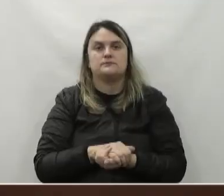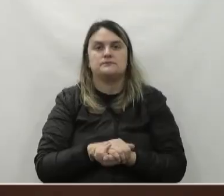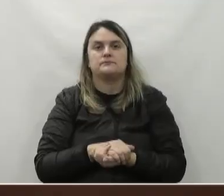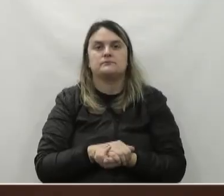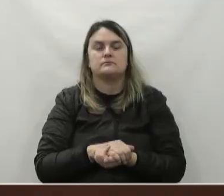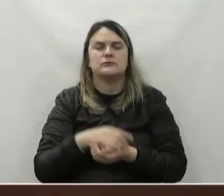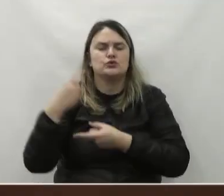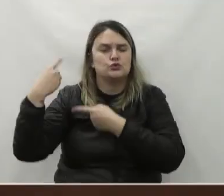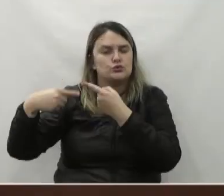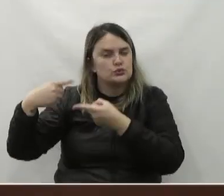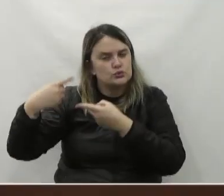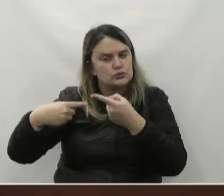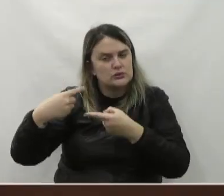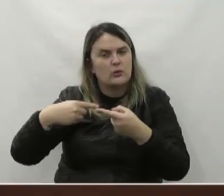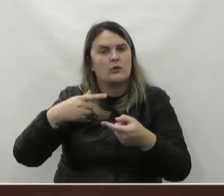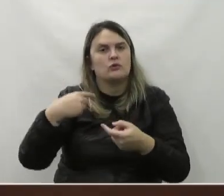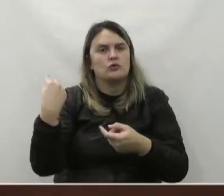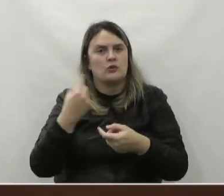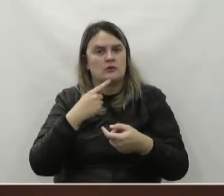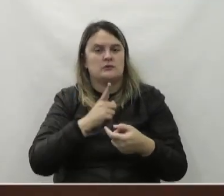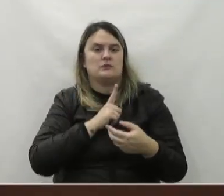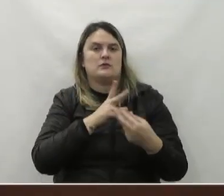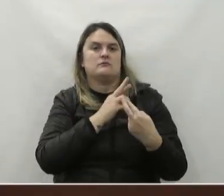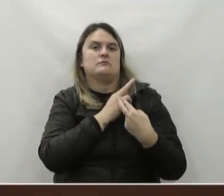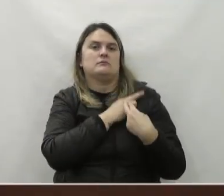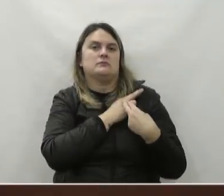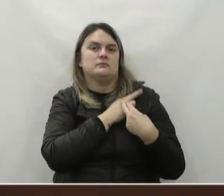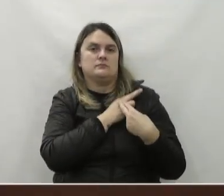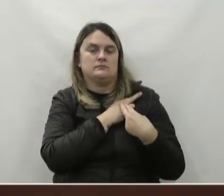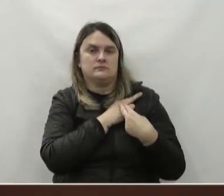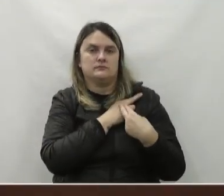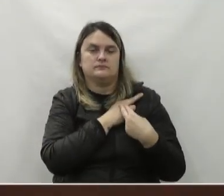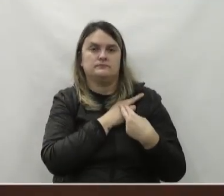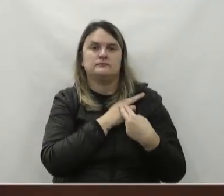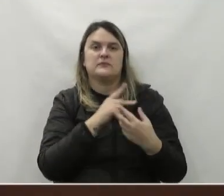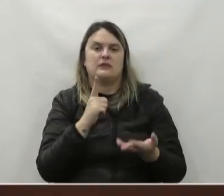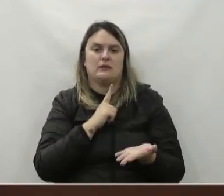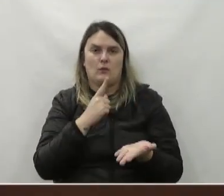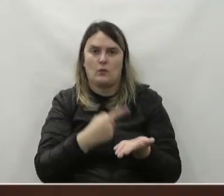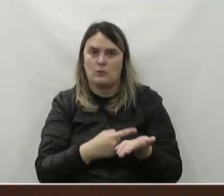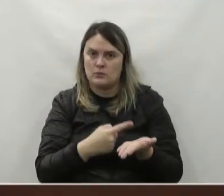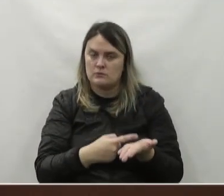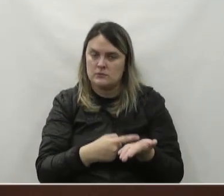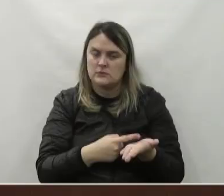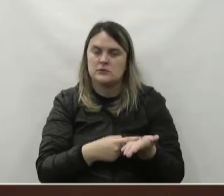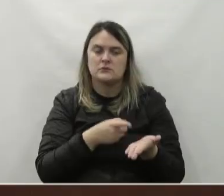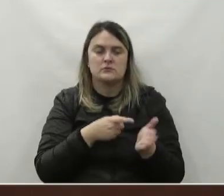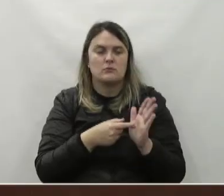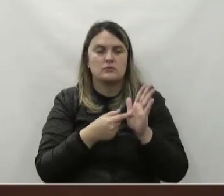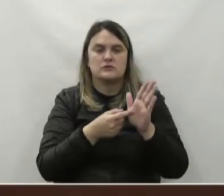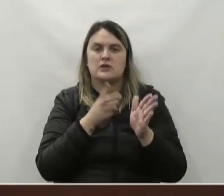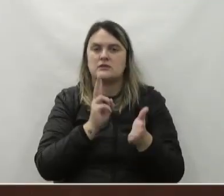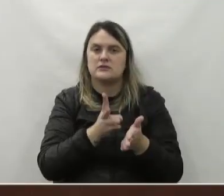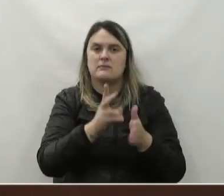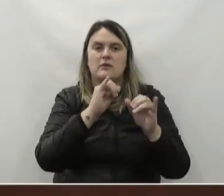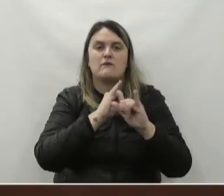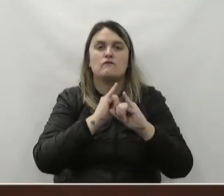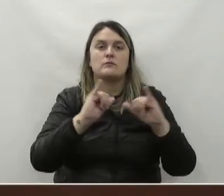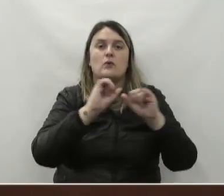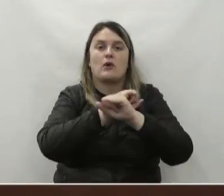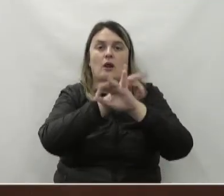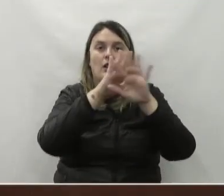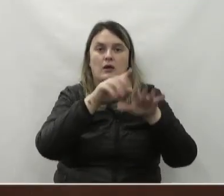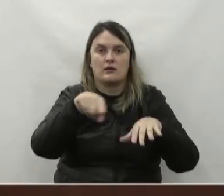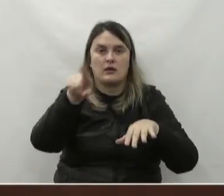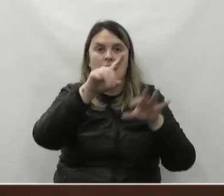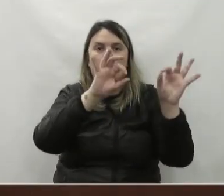Teve realmente muita responsabilidade dessa Casa de Leis e compromisso, né? Trazendo sempre a transparência aí a todos